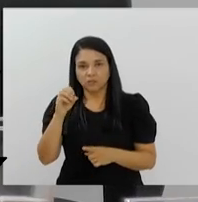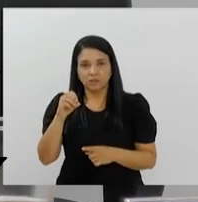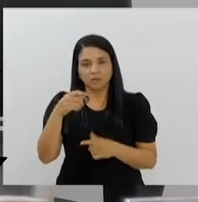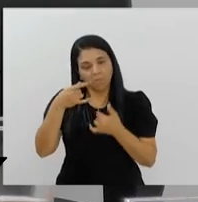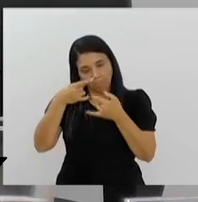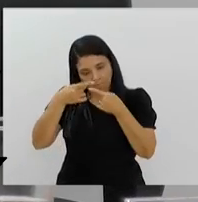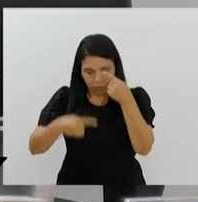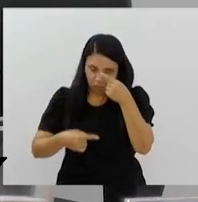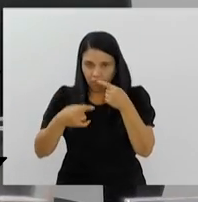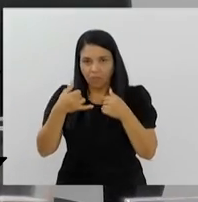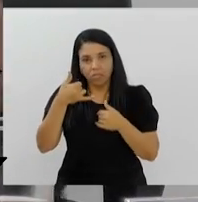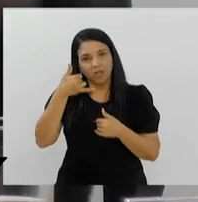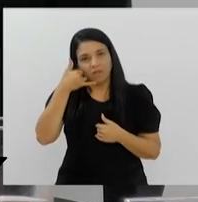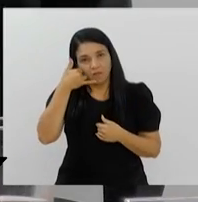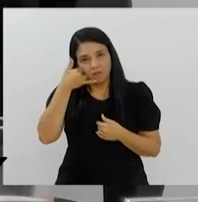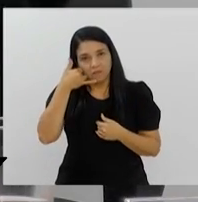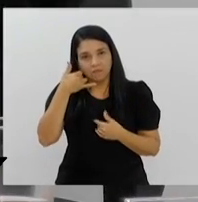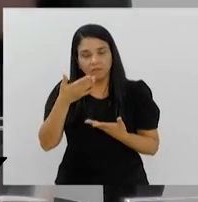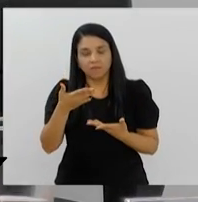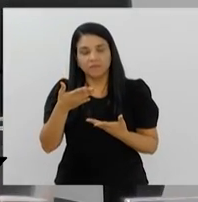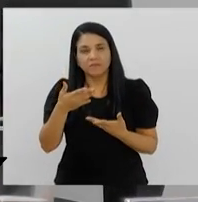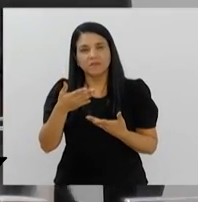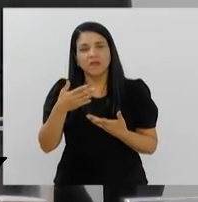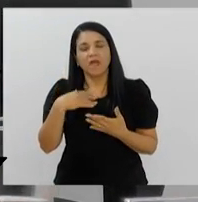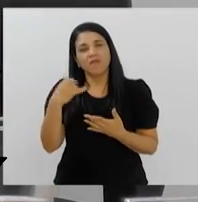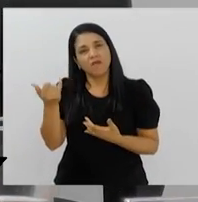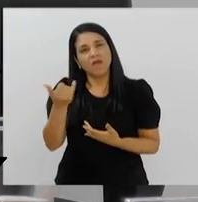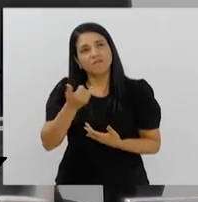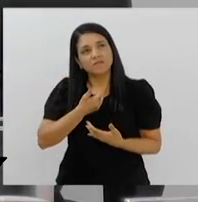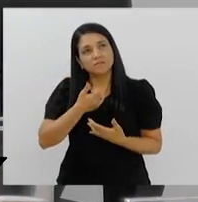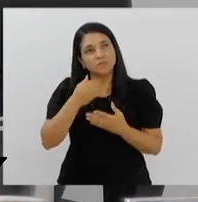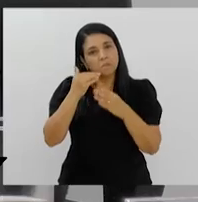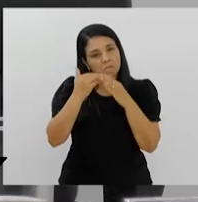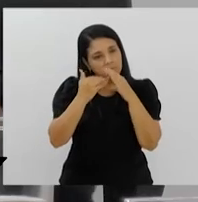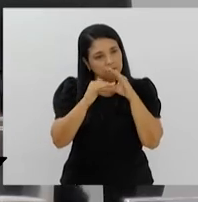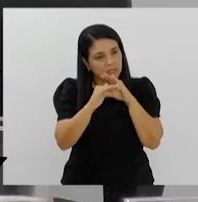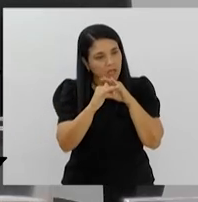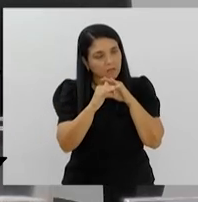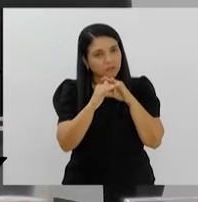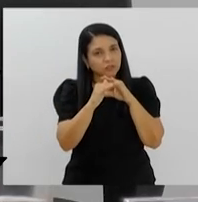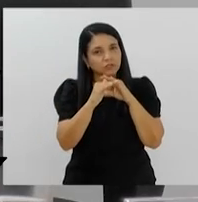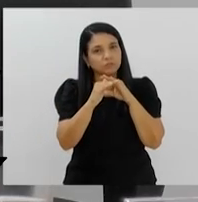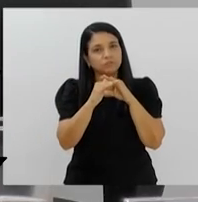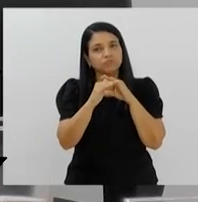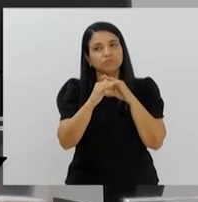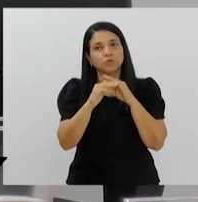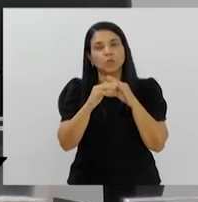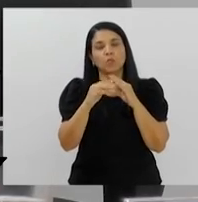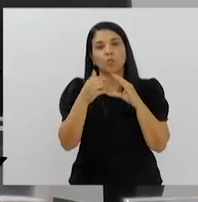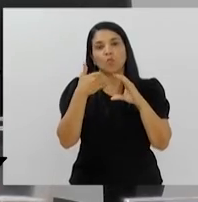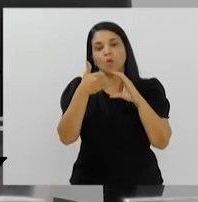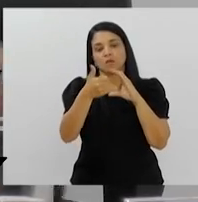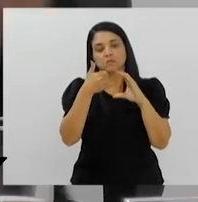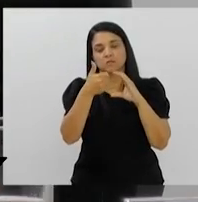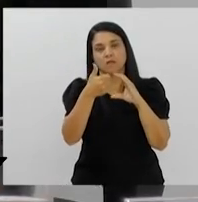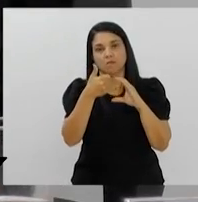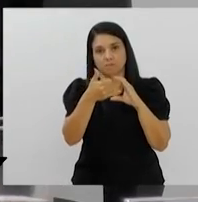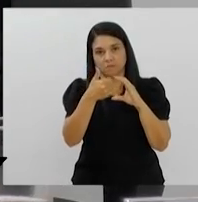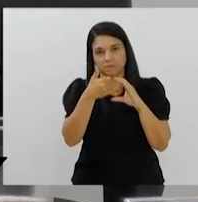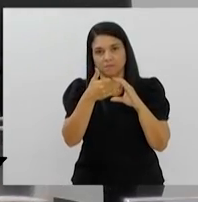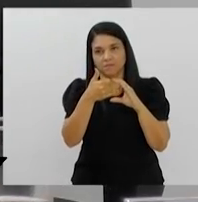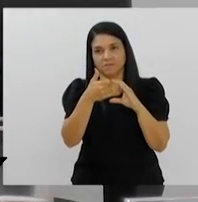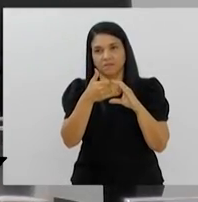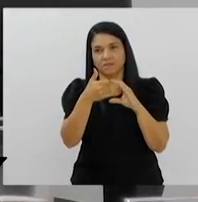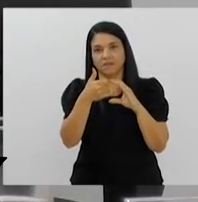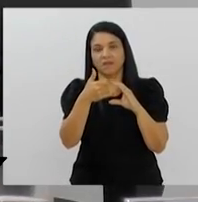chamada aí diz para você mandar uma mensagem para um canal de WhatsApp um número de WhatsApp você